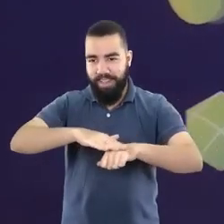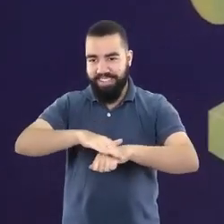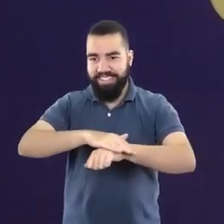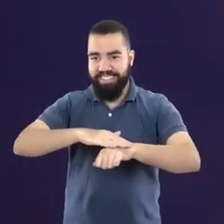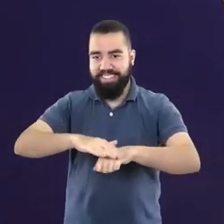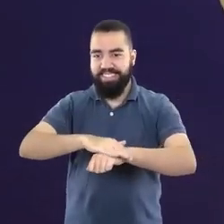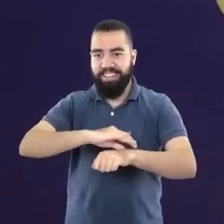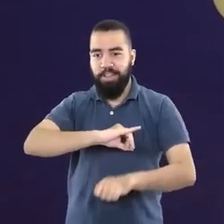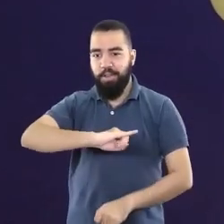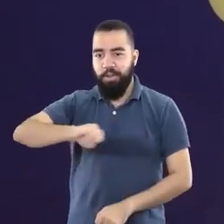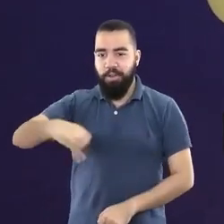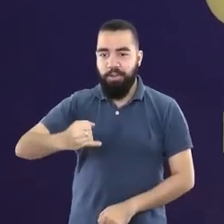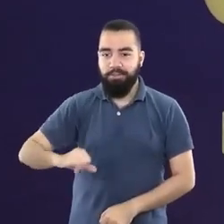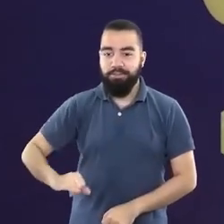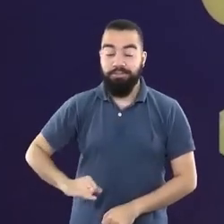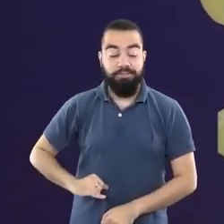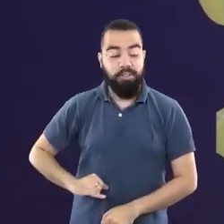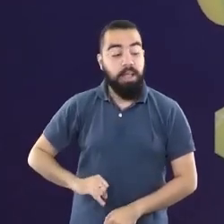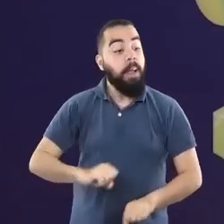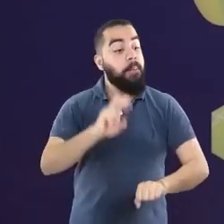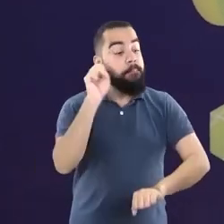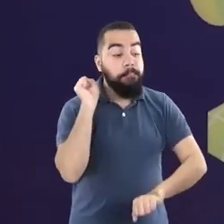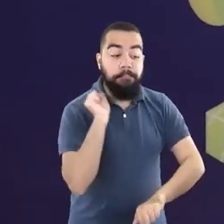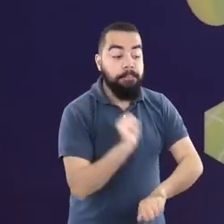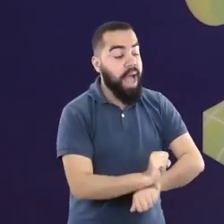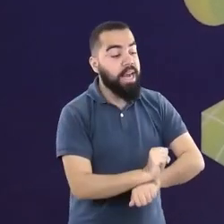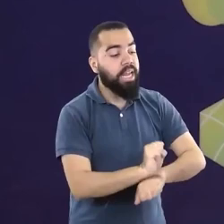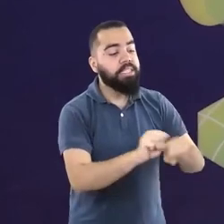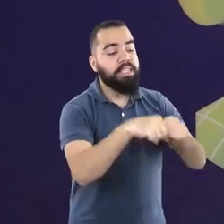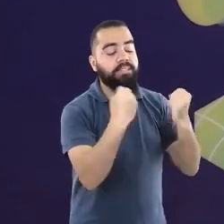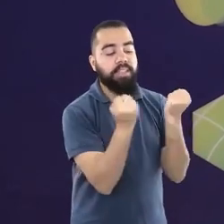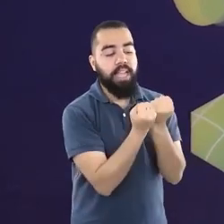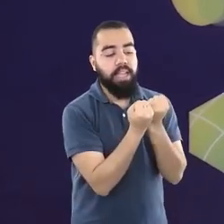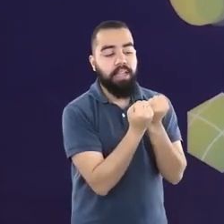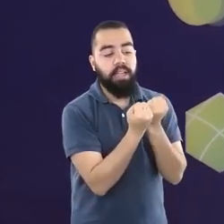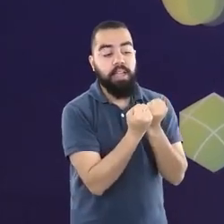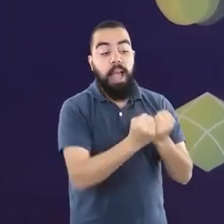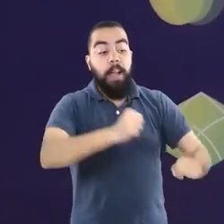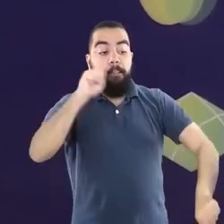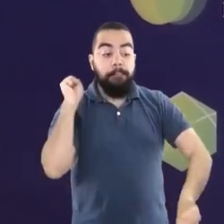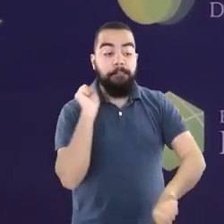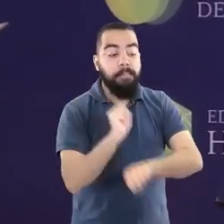Vamos mudar de método? Para de se defender, para de se queixar,